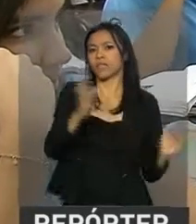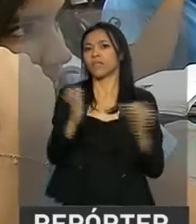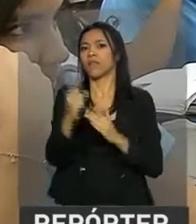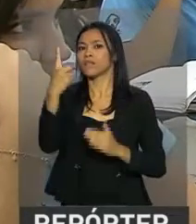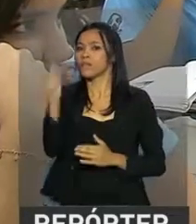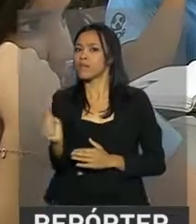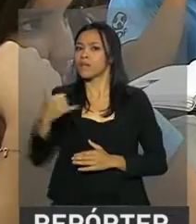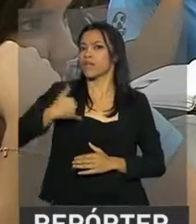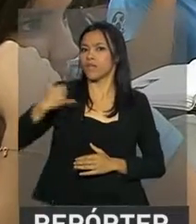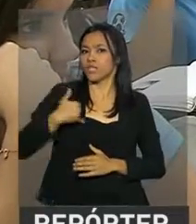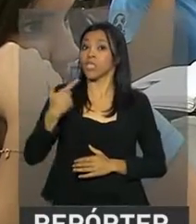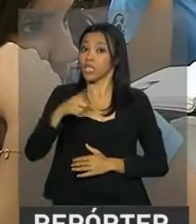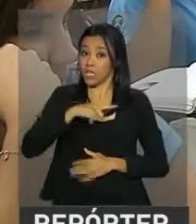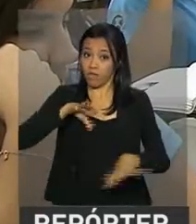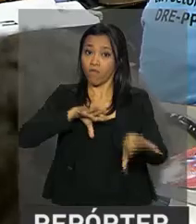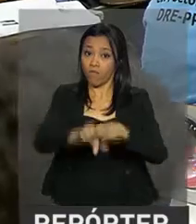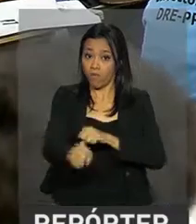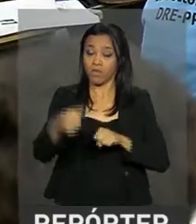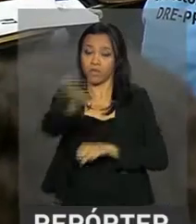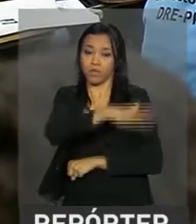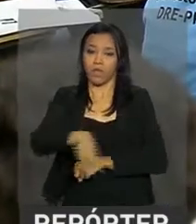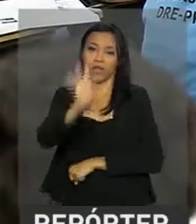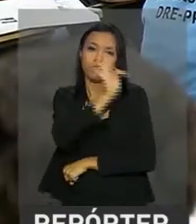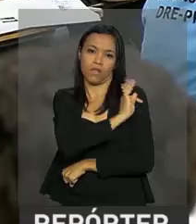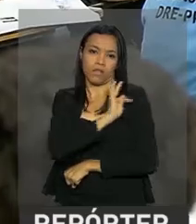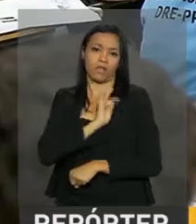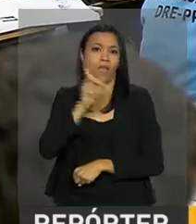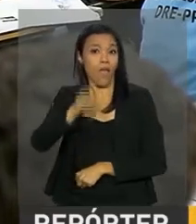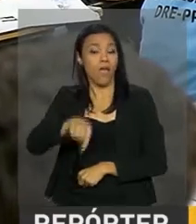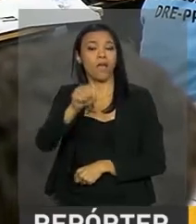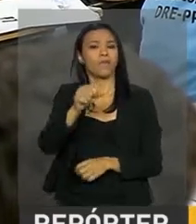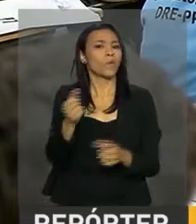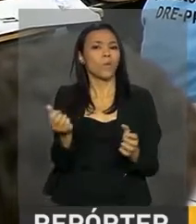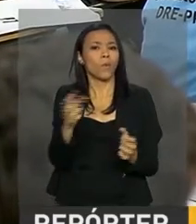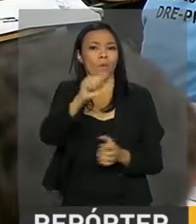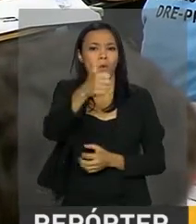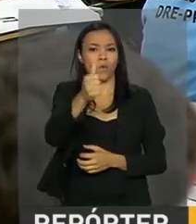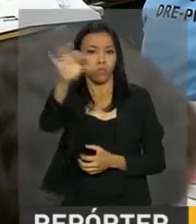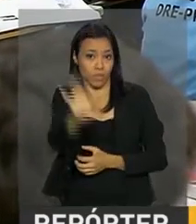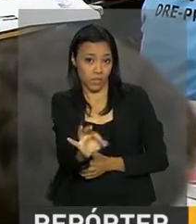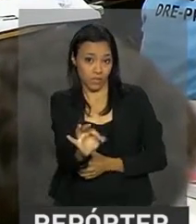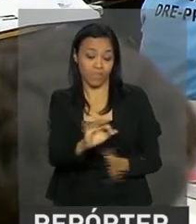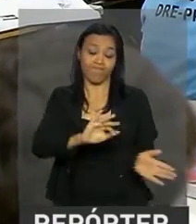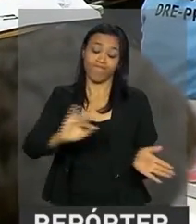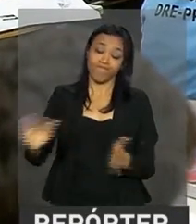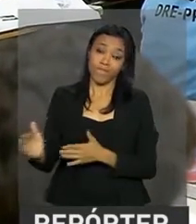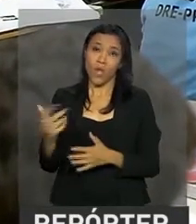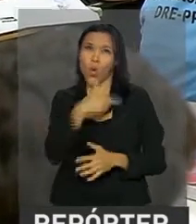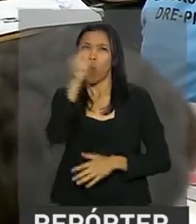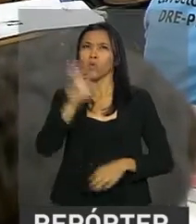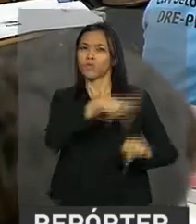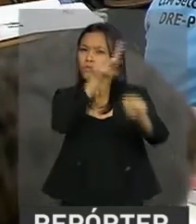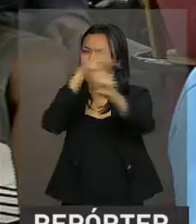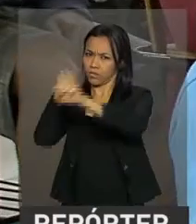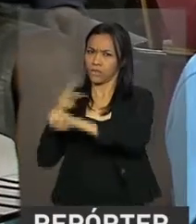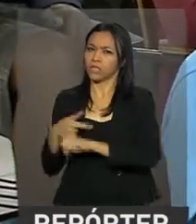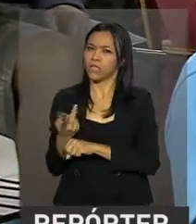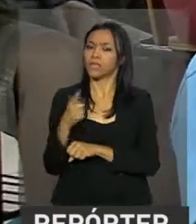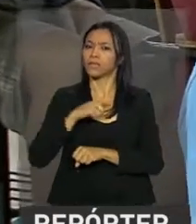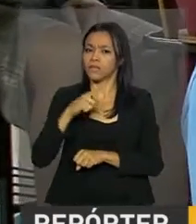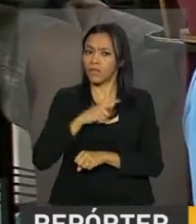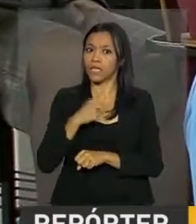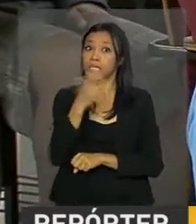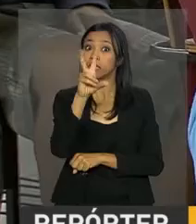com formação em educação profissional é de somente 11%, enquanto em média países desenvolvidos